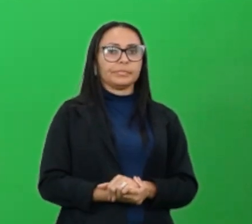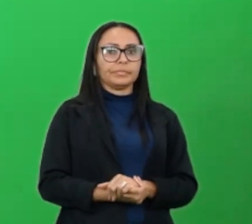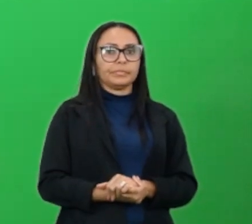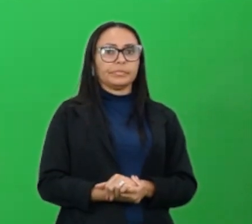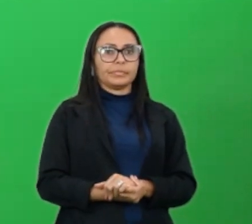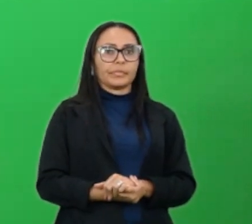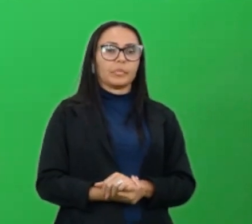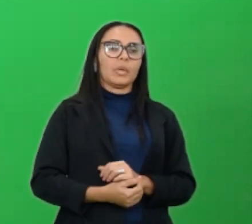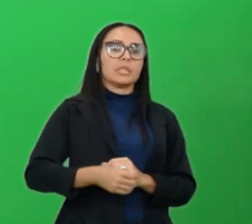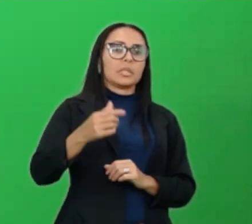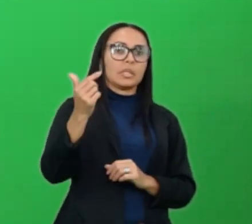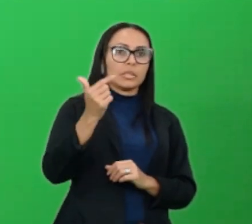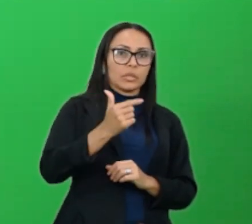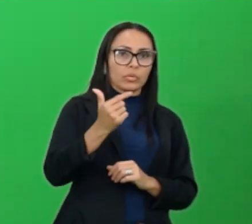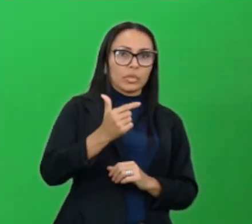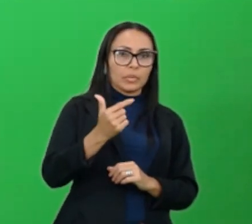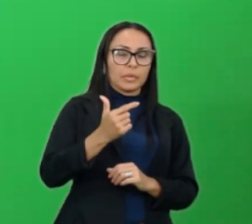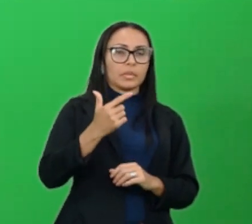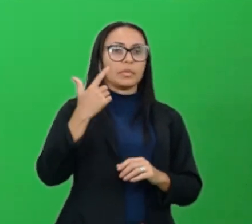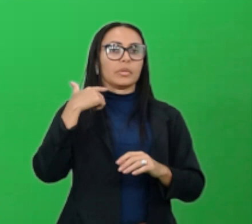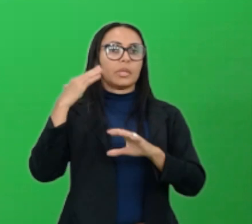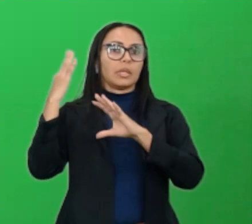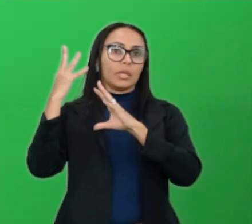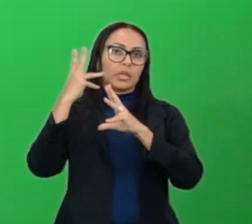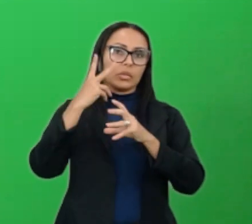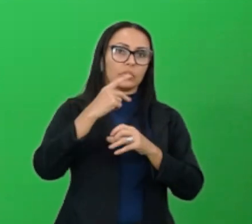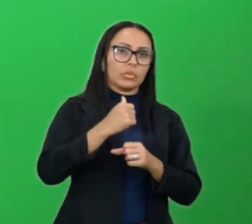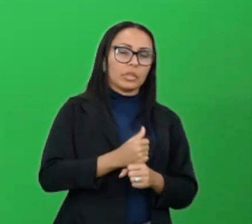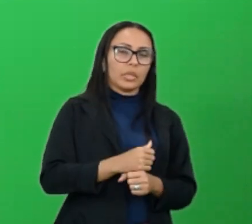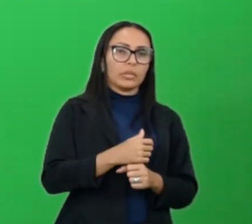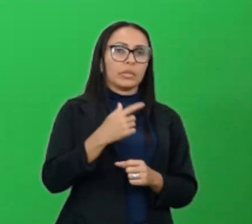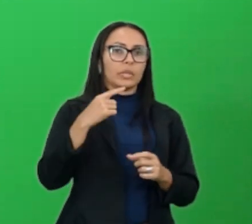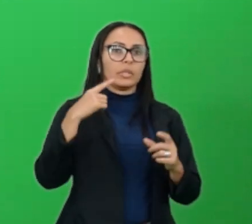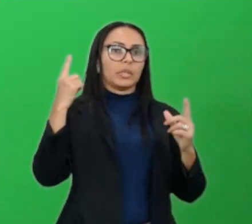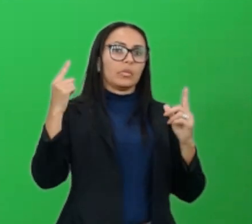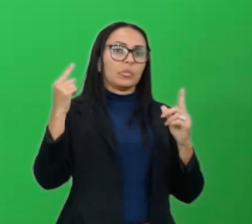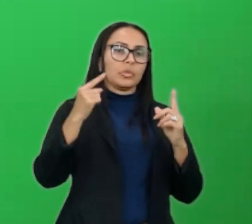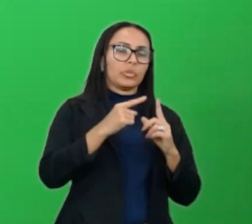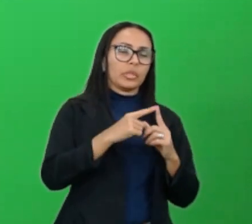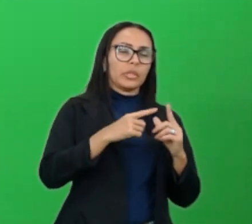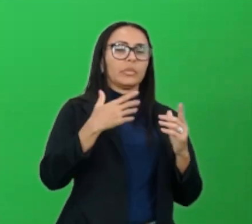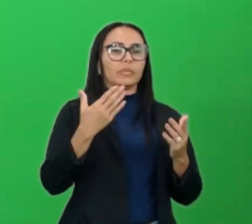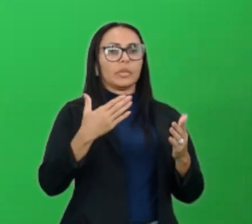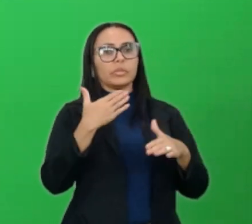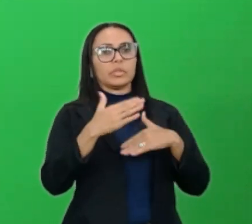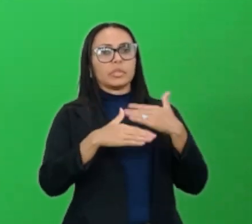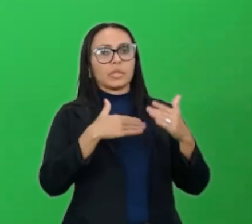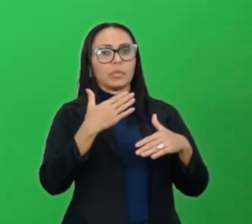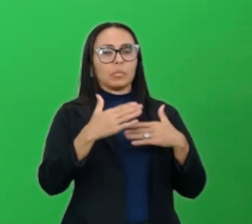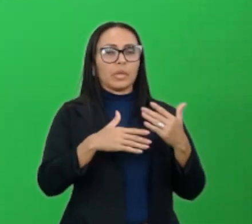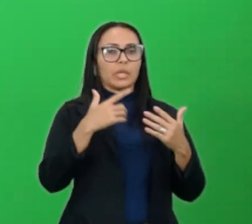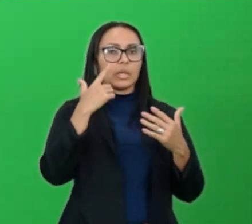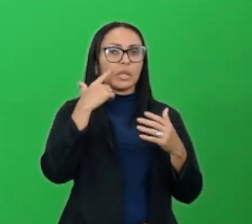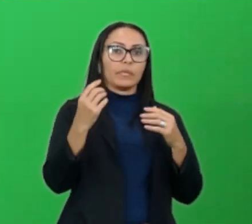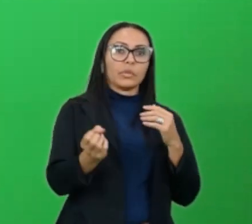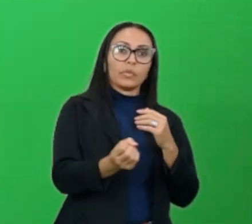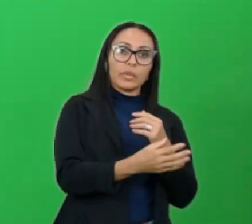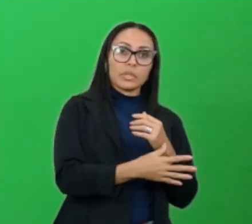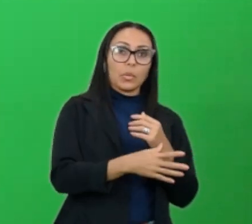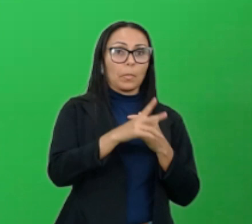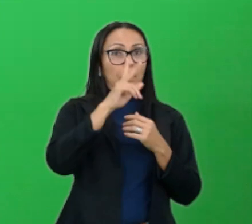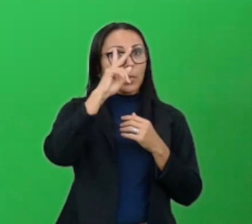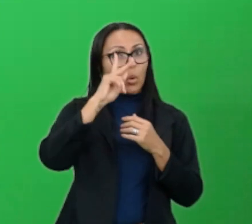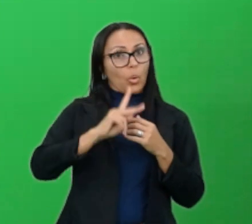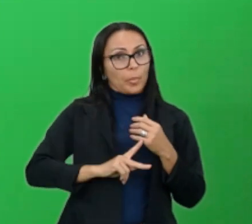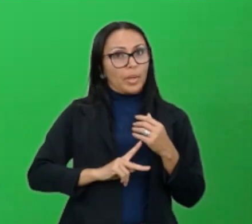dimensão resultados, ela tem o objetivo de ilustrar o desempenho que reflete a inovação em si, inovação propriamente